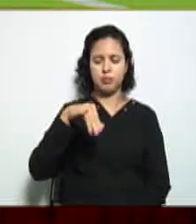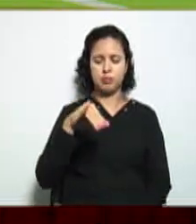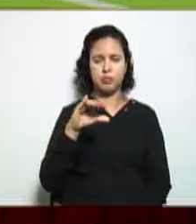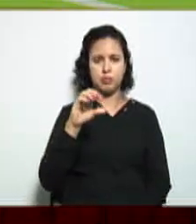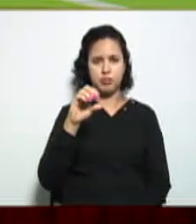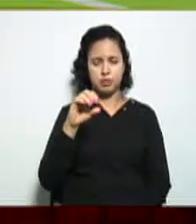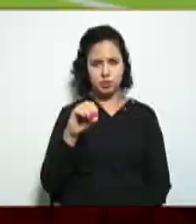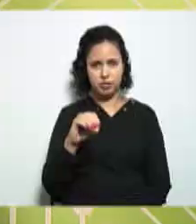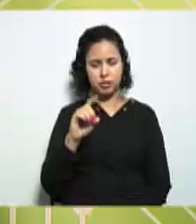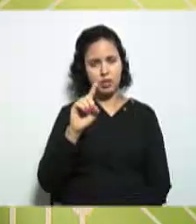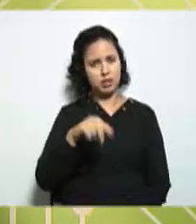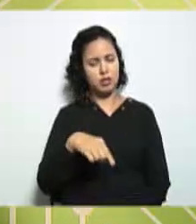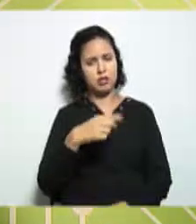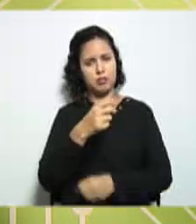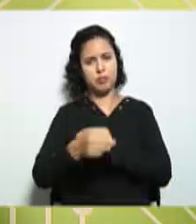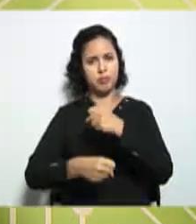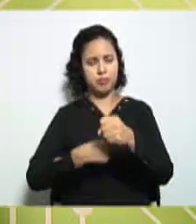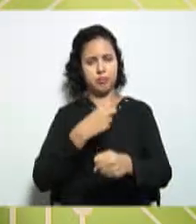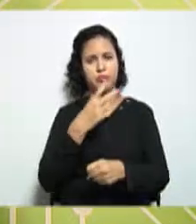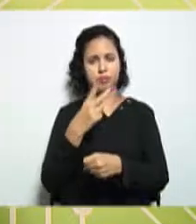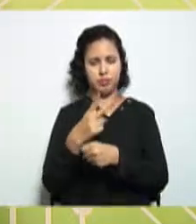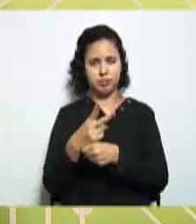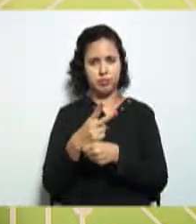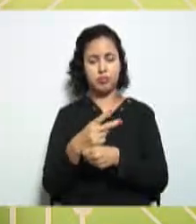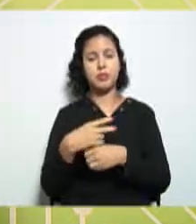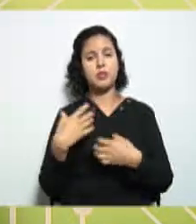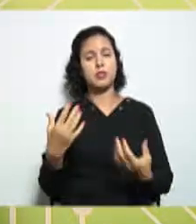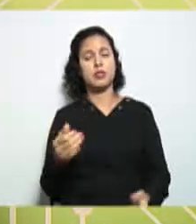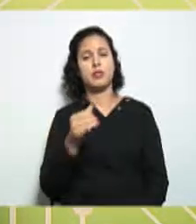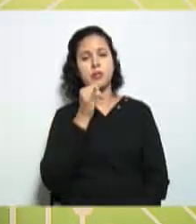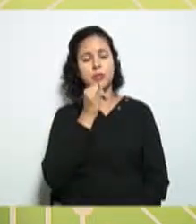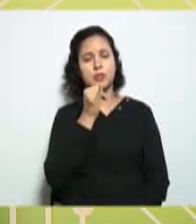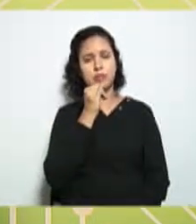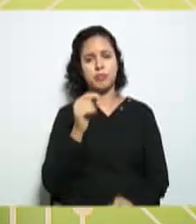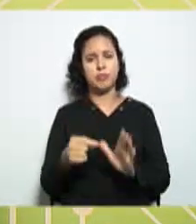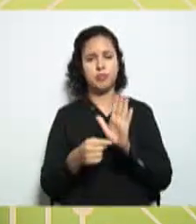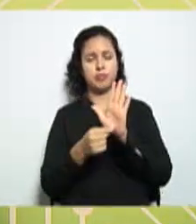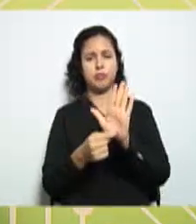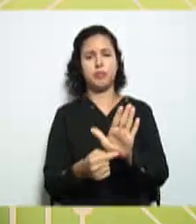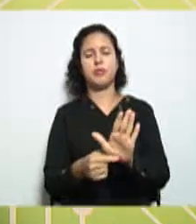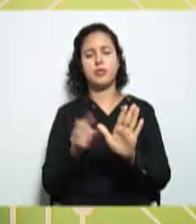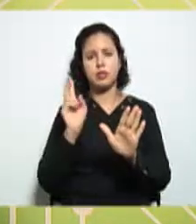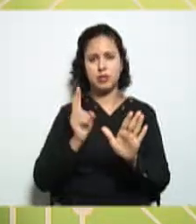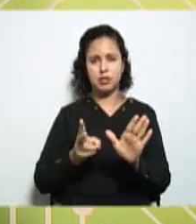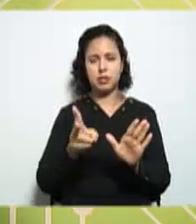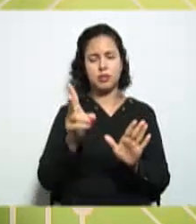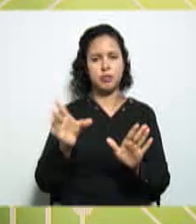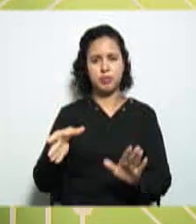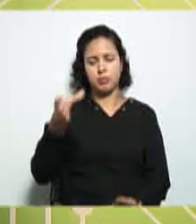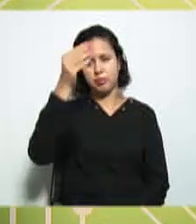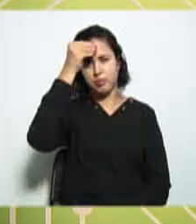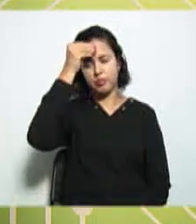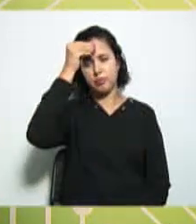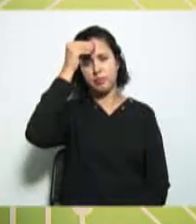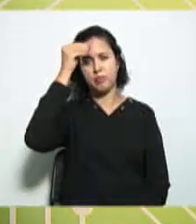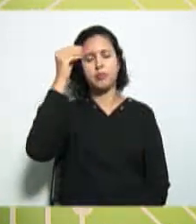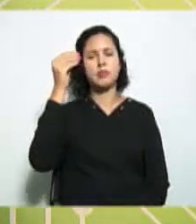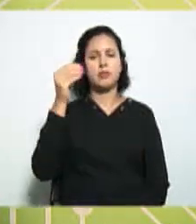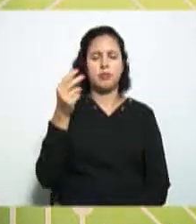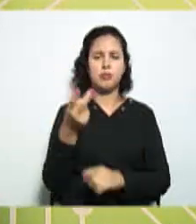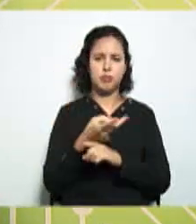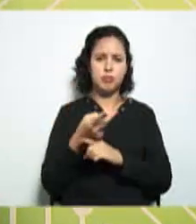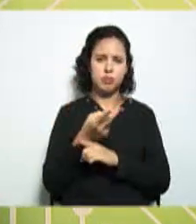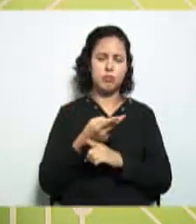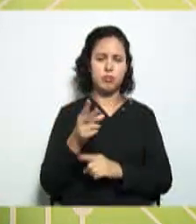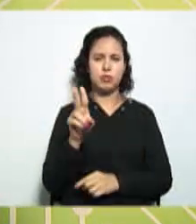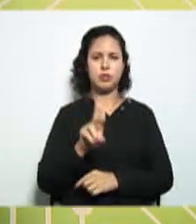trata. Então, esse exemplo é o exemplo que nós devemos sempre ter em mente e procurar